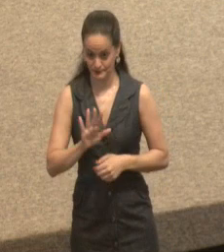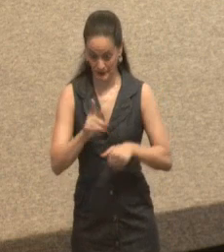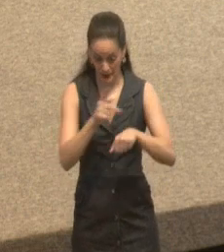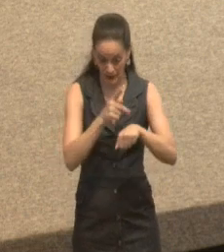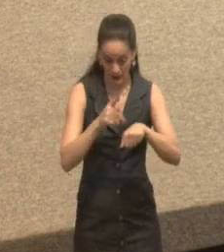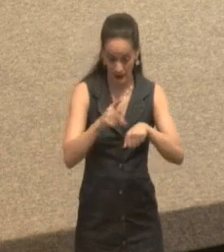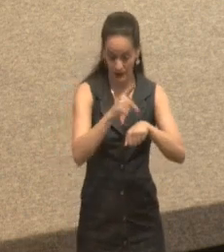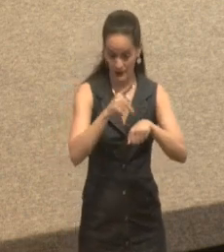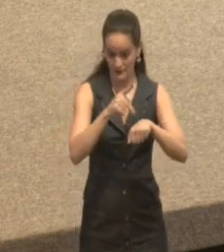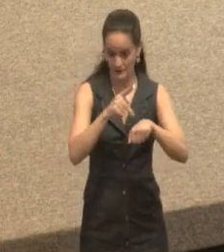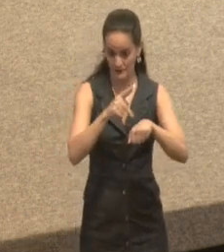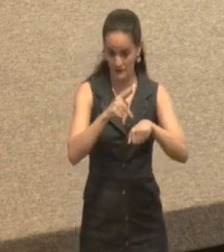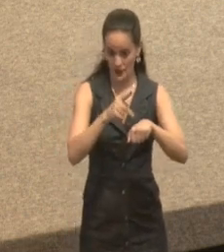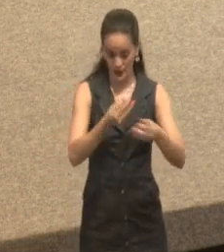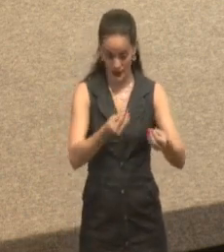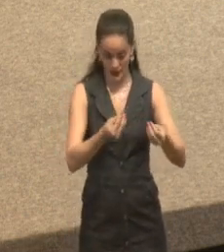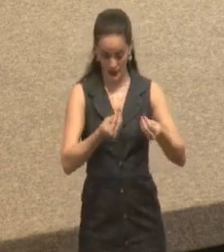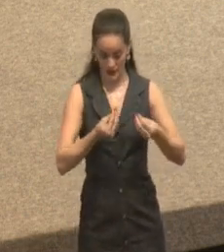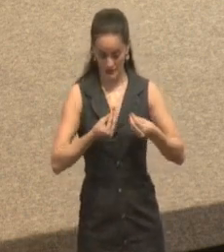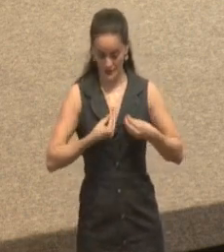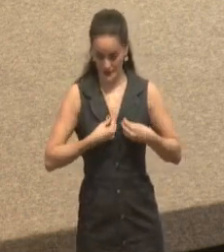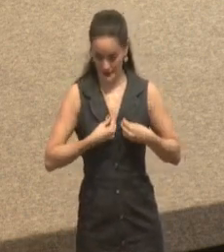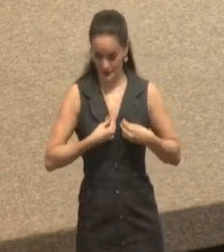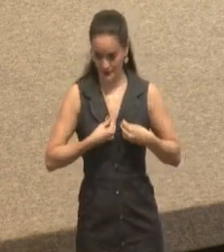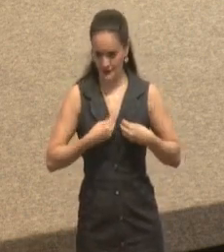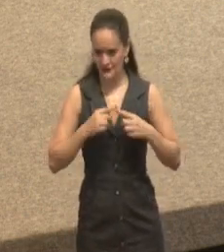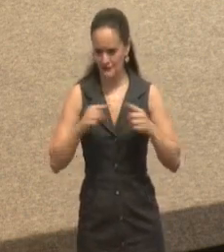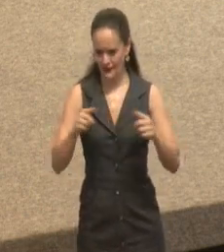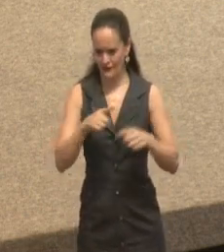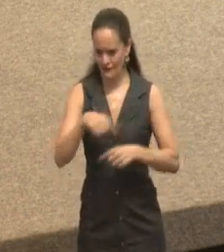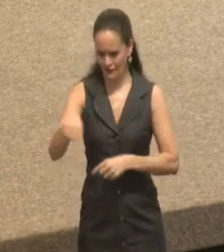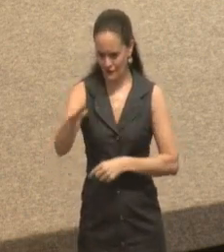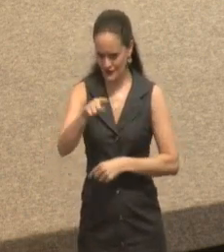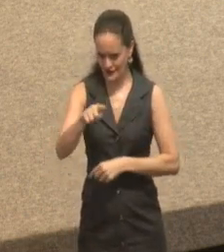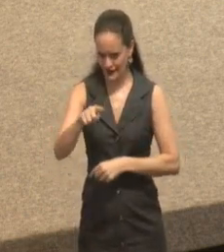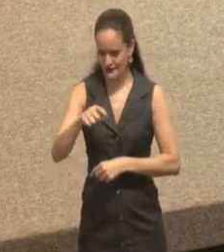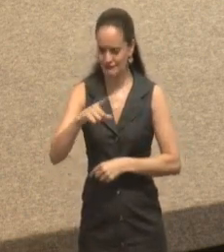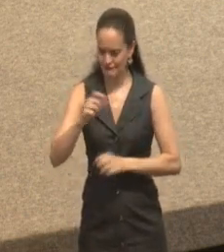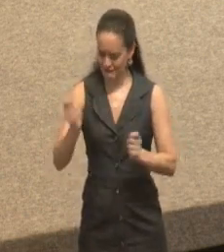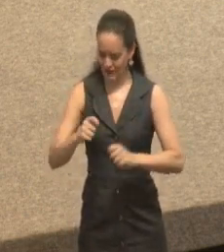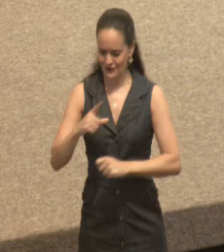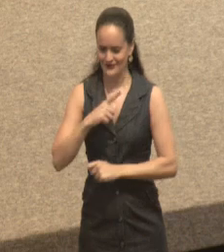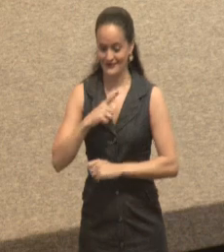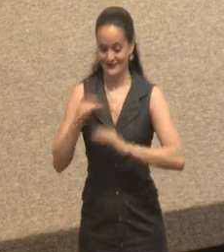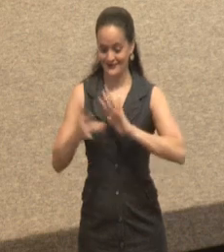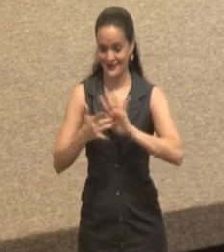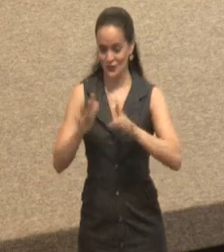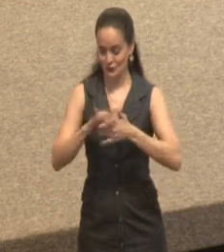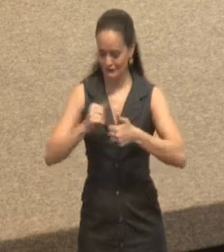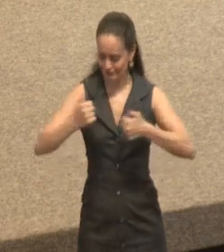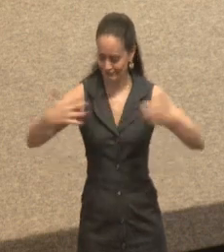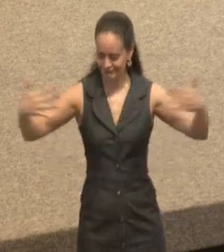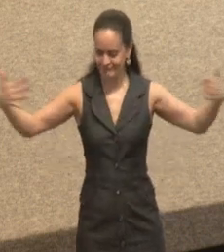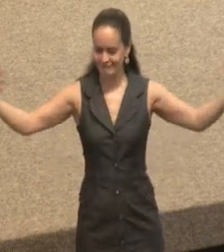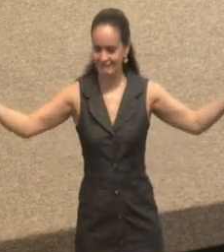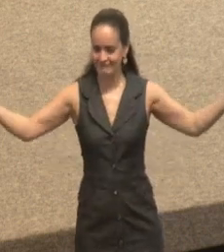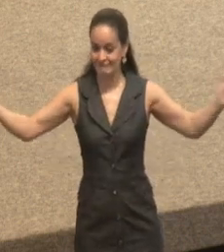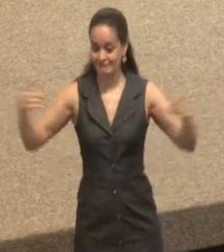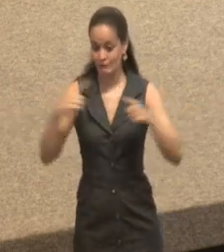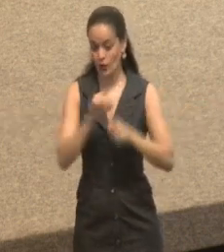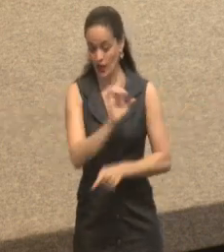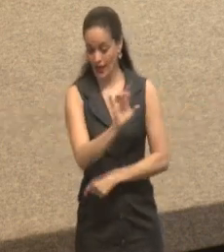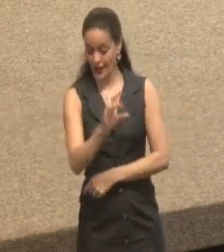que me deste, estende teus braços, Jesus, que cada filho dessa